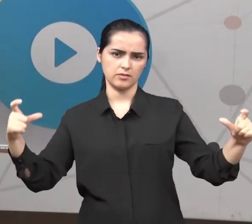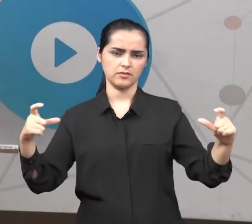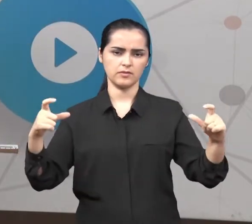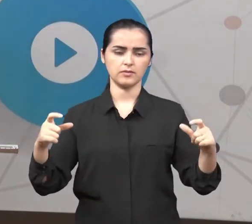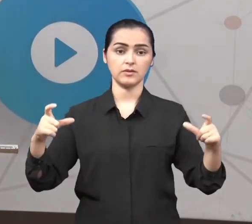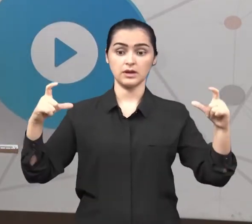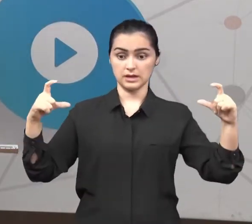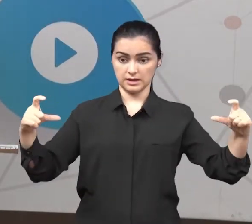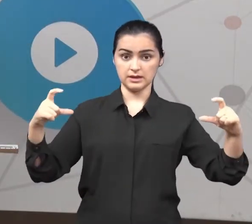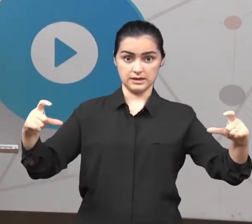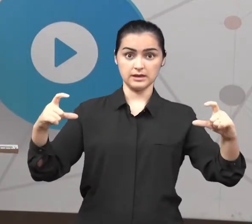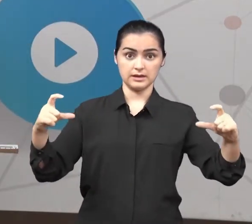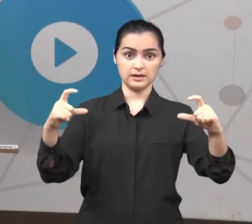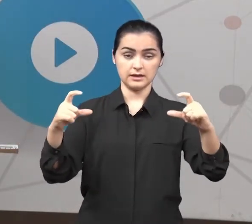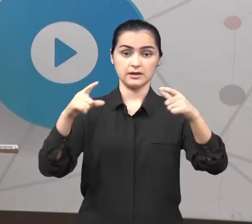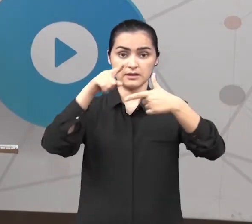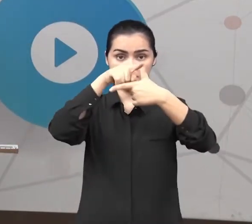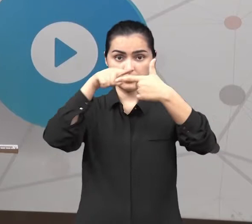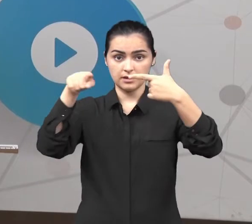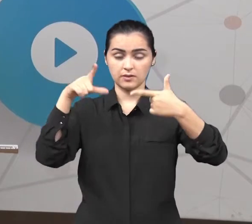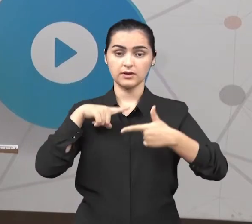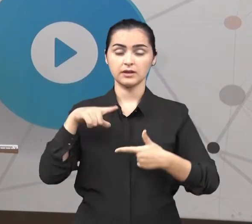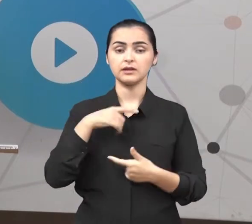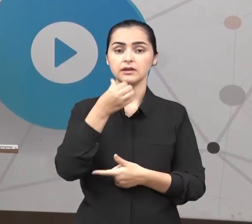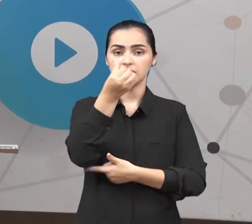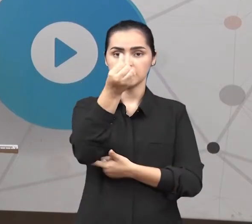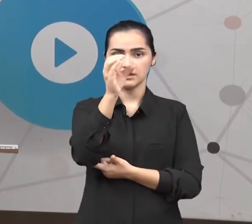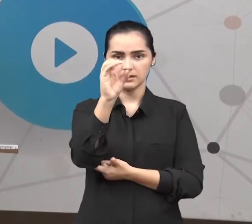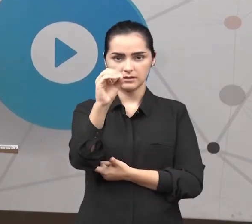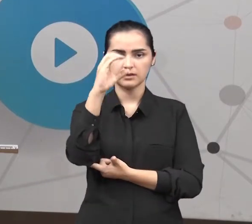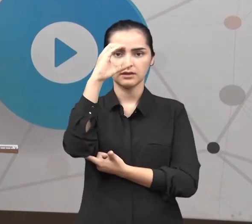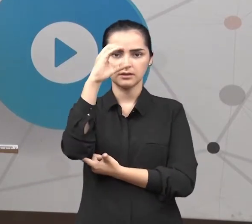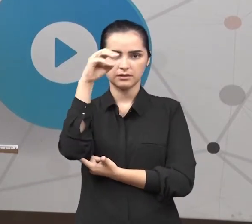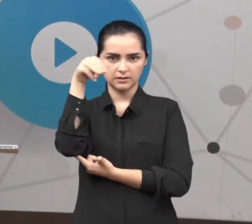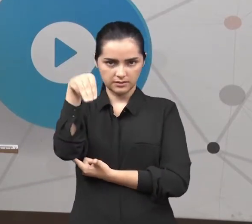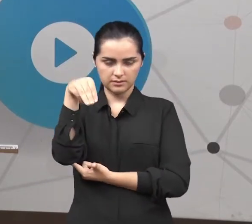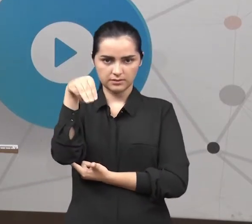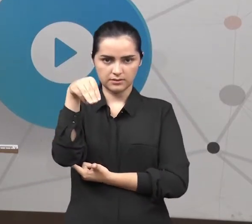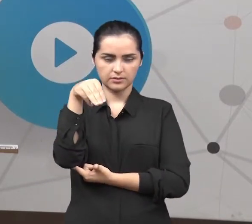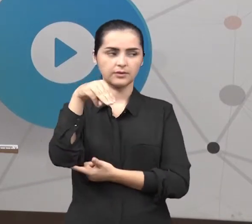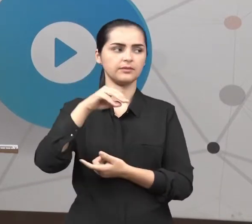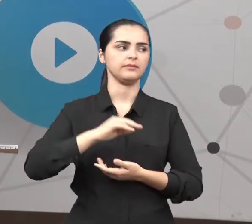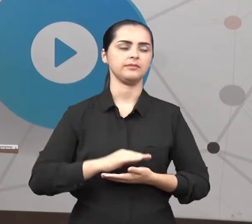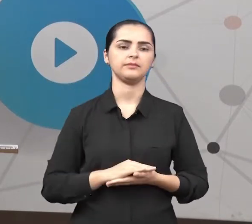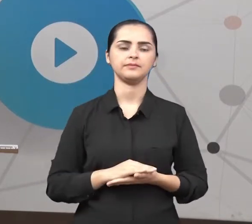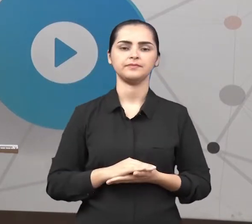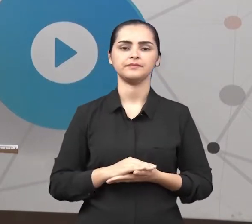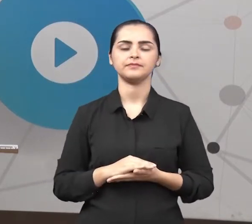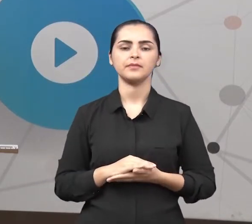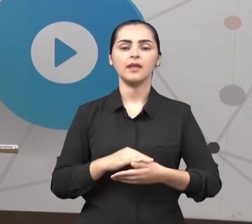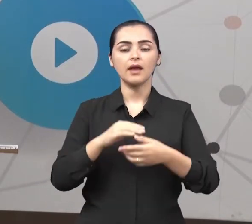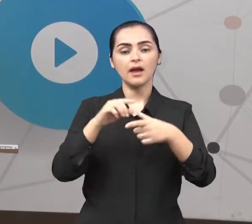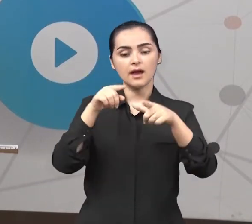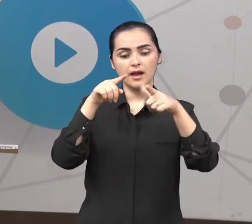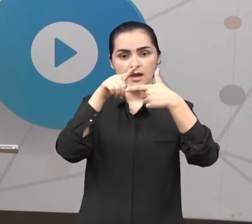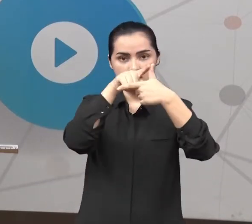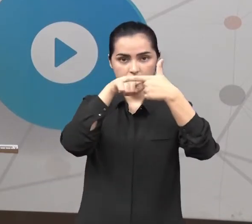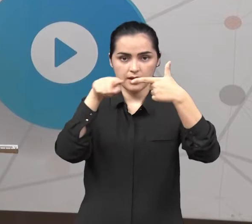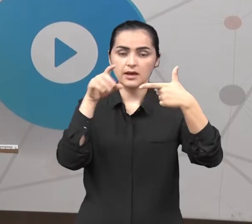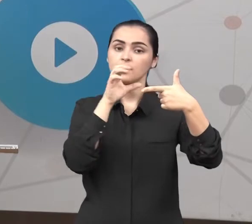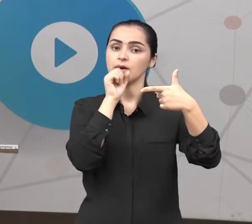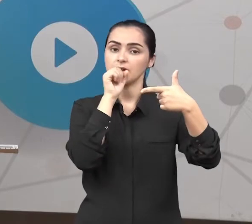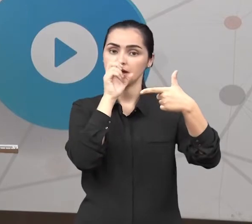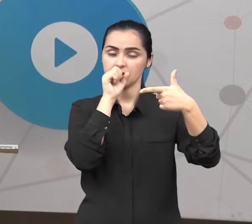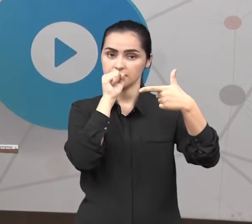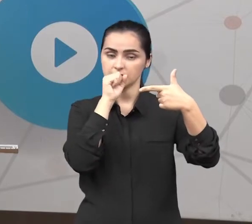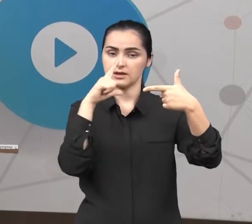que mede 60 centímetros. A régua alaranjada mede a metade